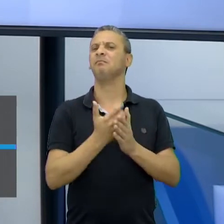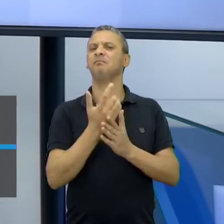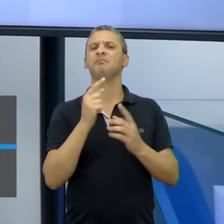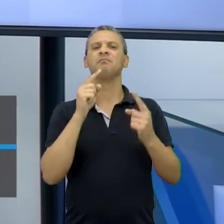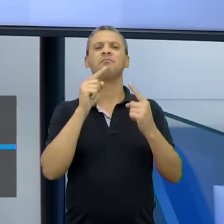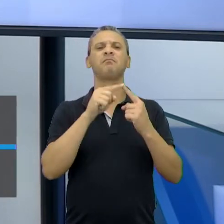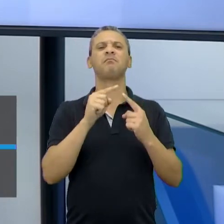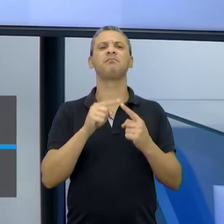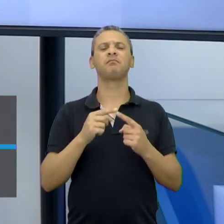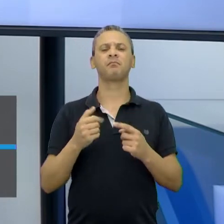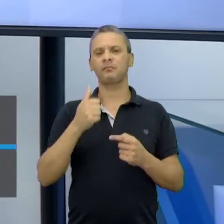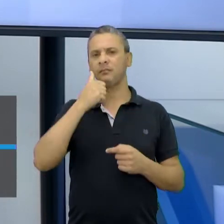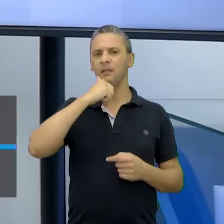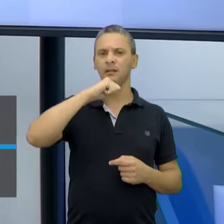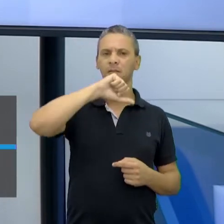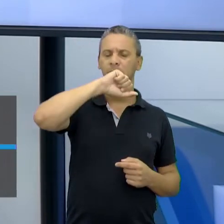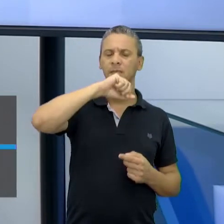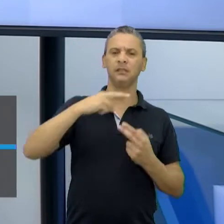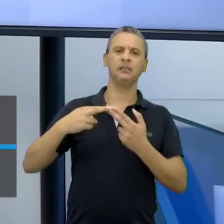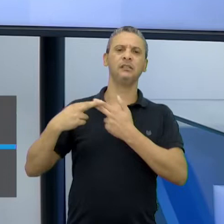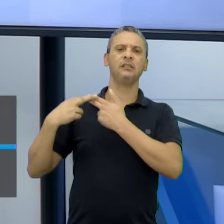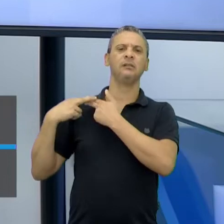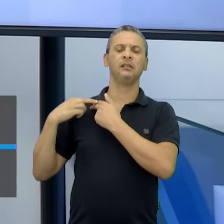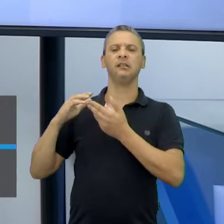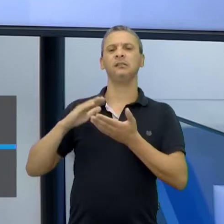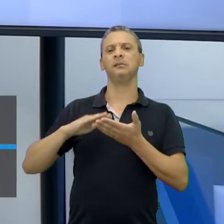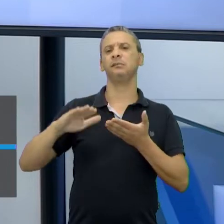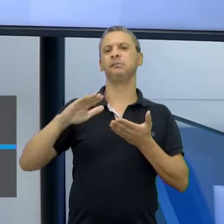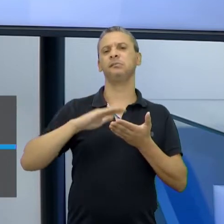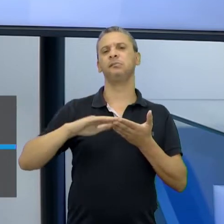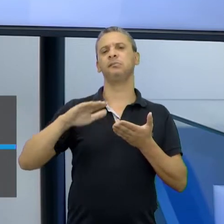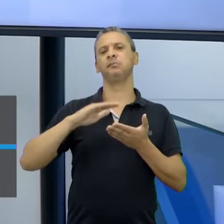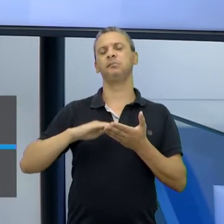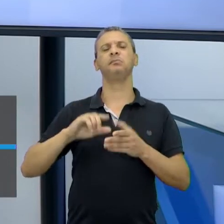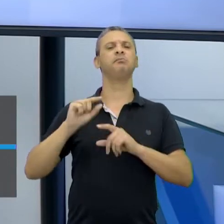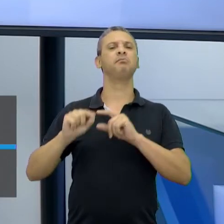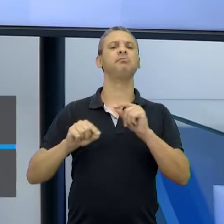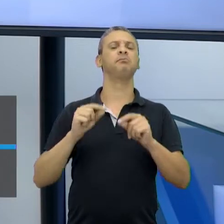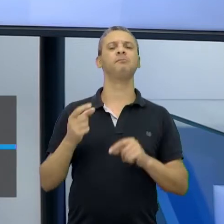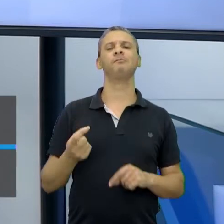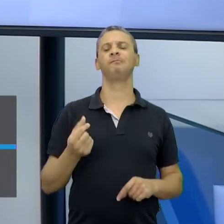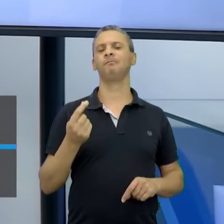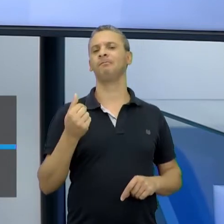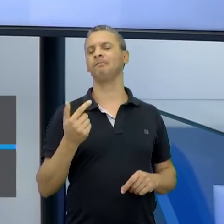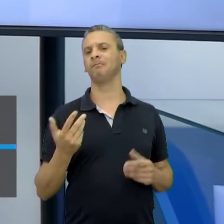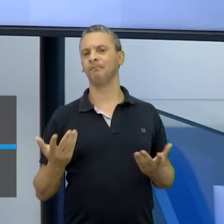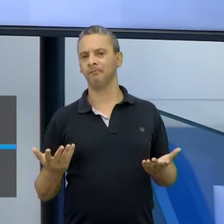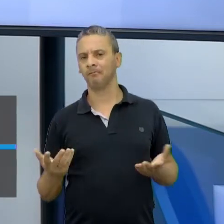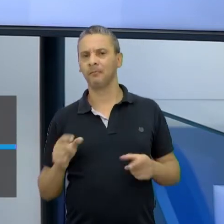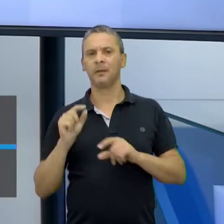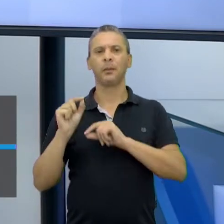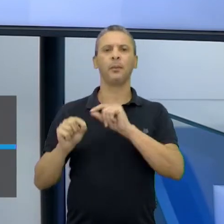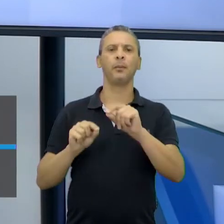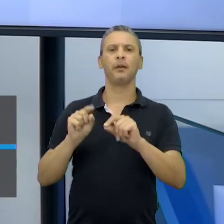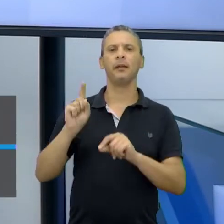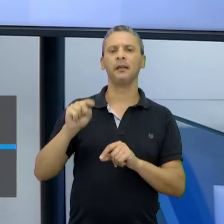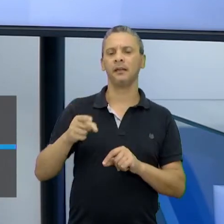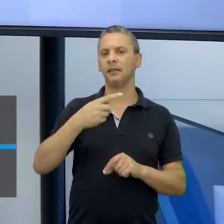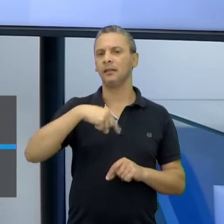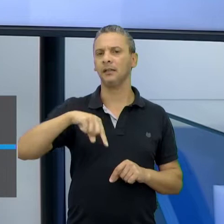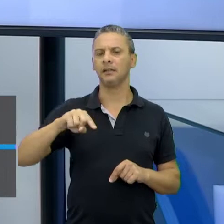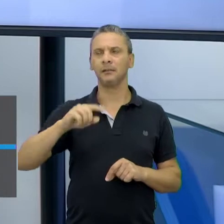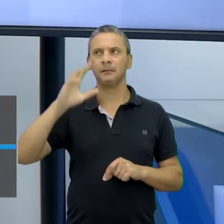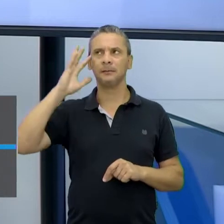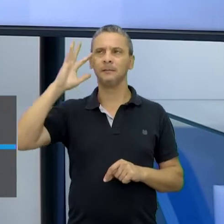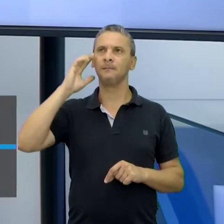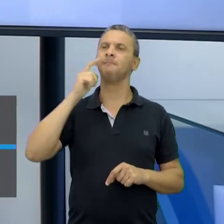nosso responsável, gastou com nós aí no decorrer da nossa vida? O que ele gastou e o que a gente pode